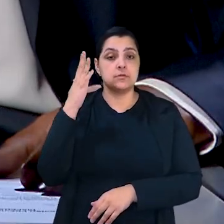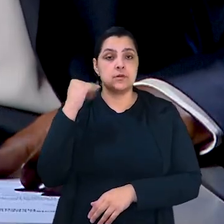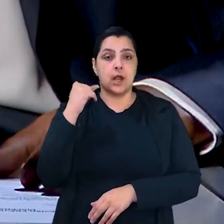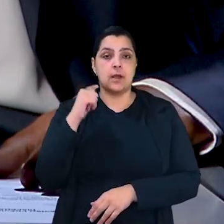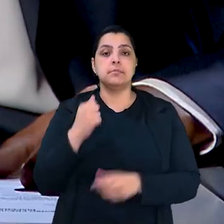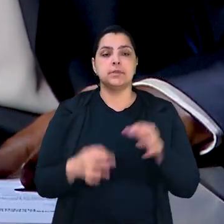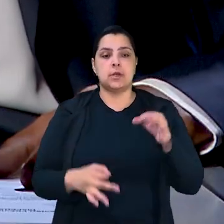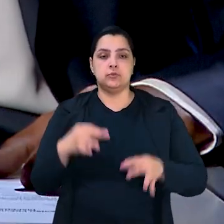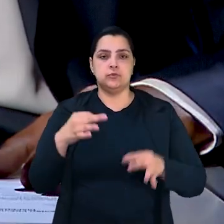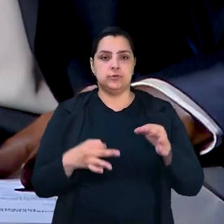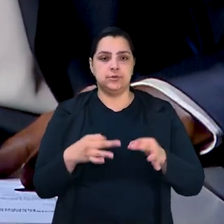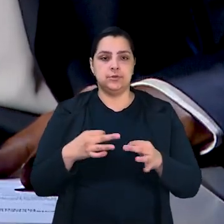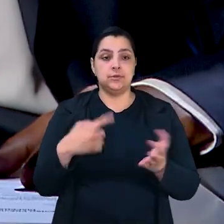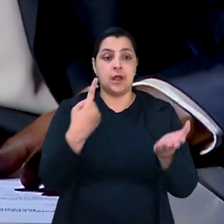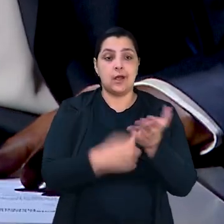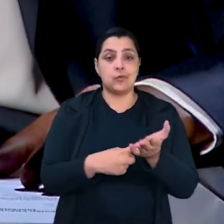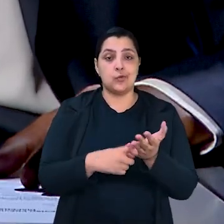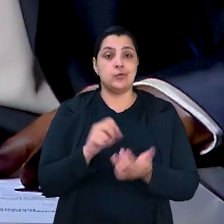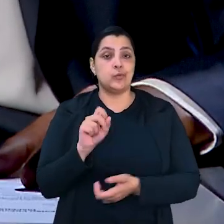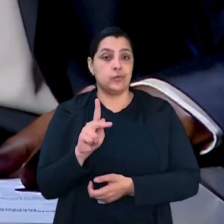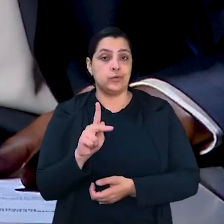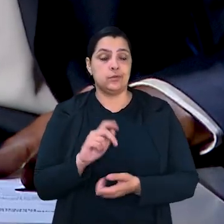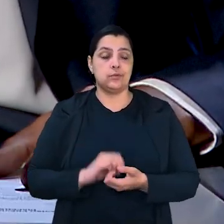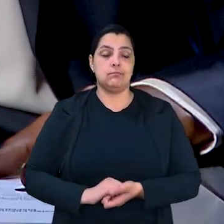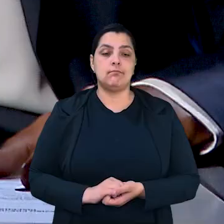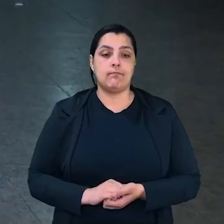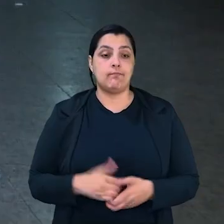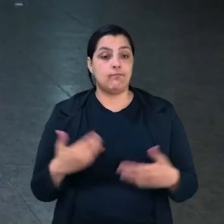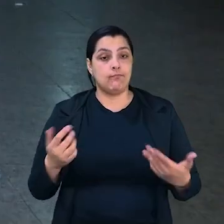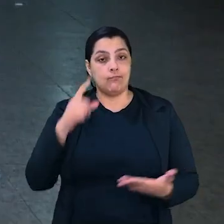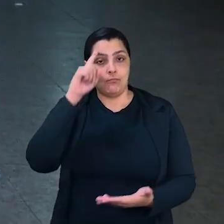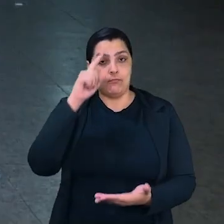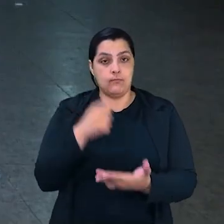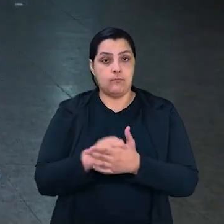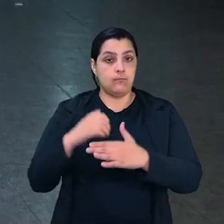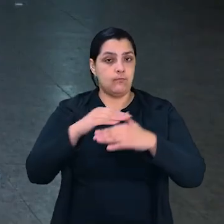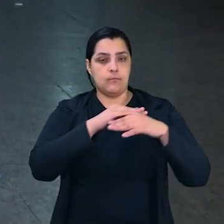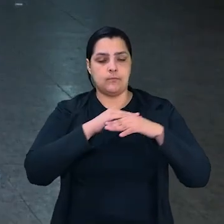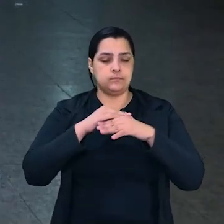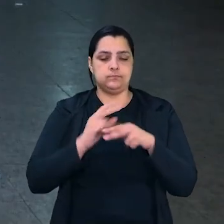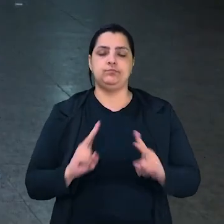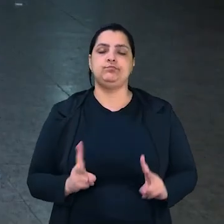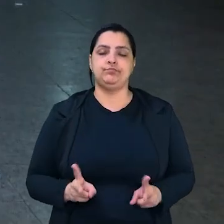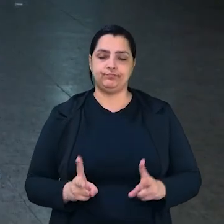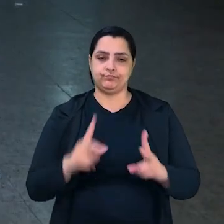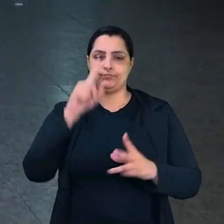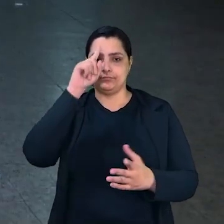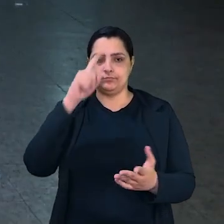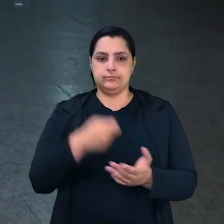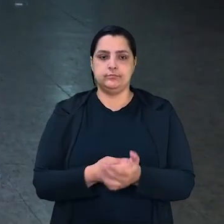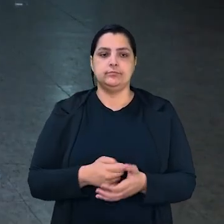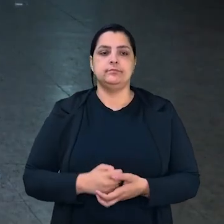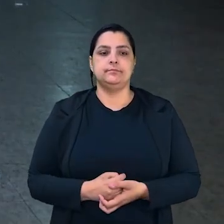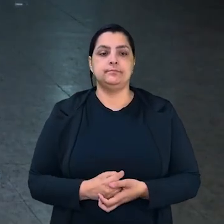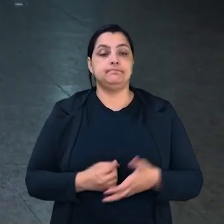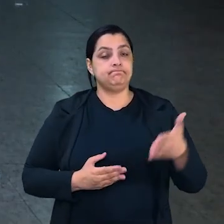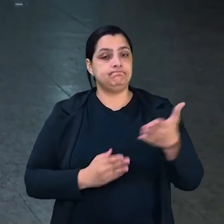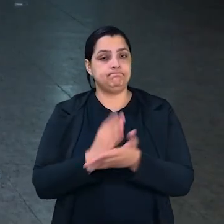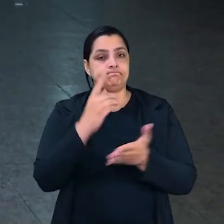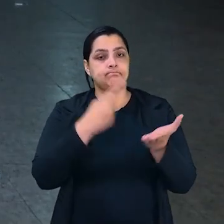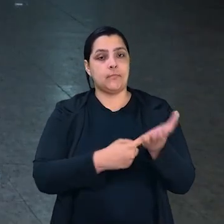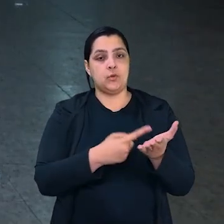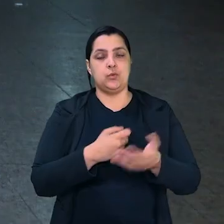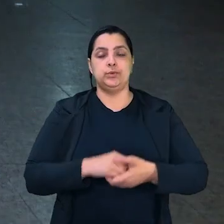trabalhador tinha ciência da audiência e do acordo firmado. Por unanimidade, o colegiado manteve a decisão,